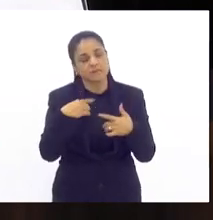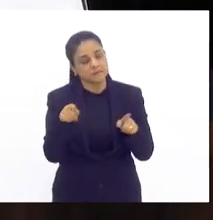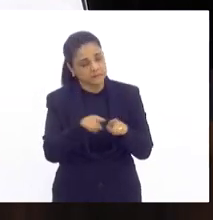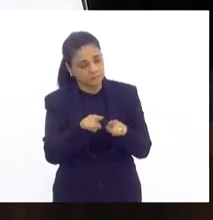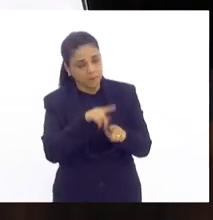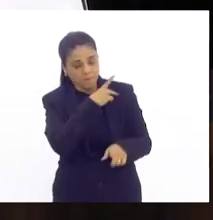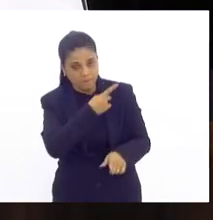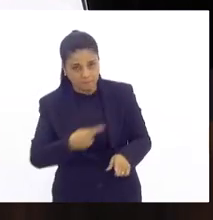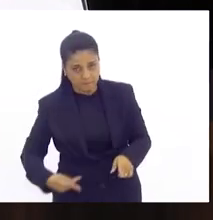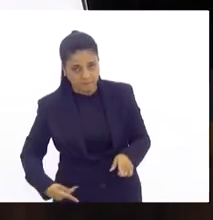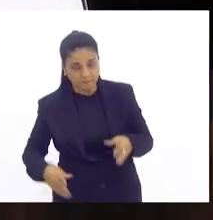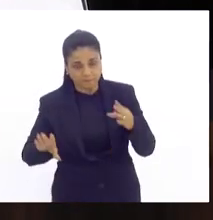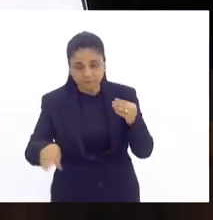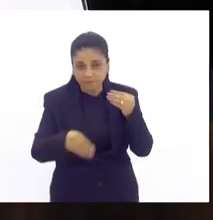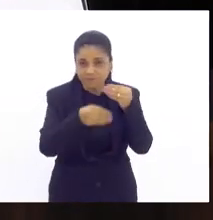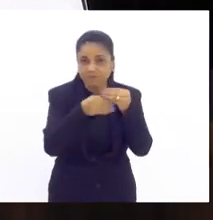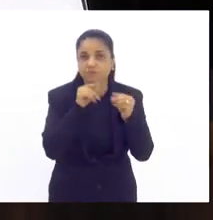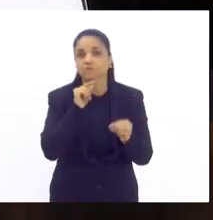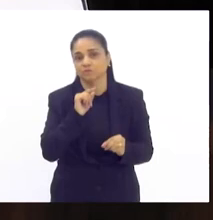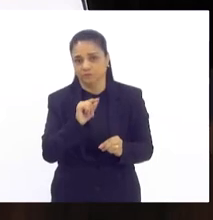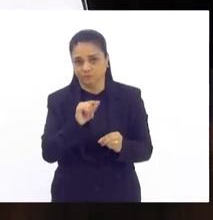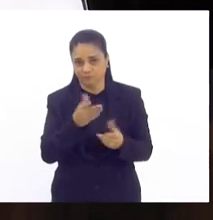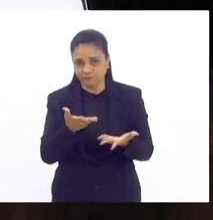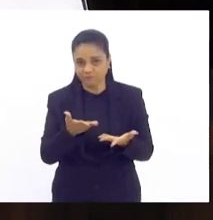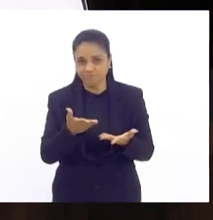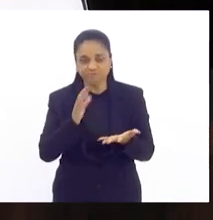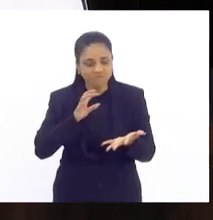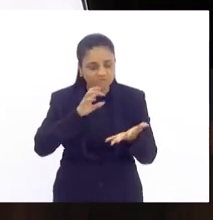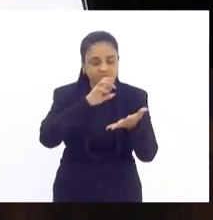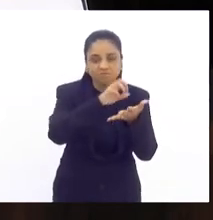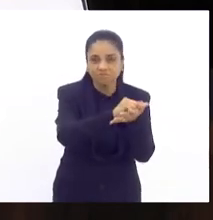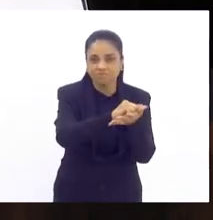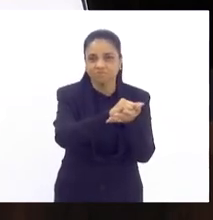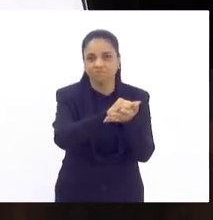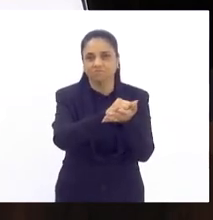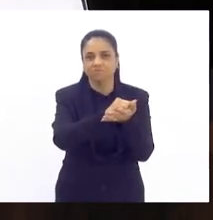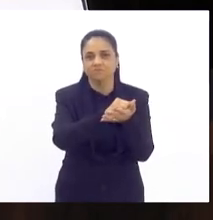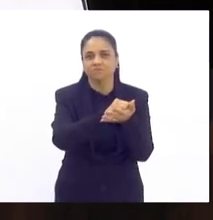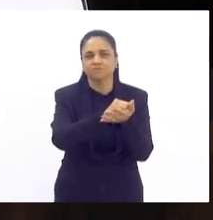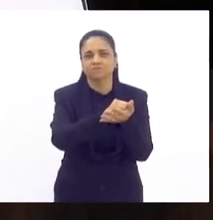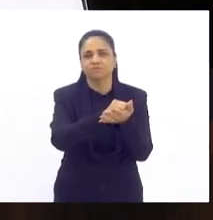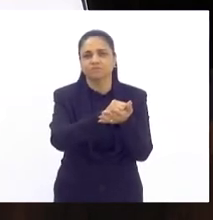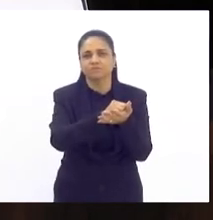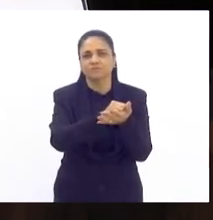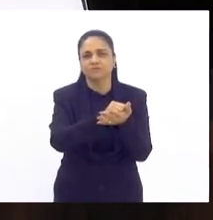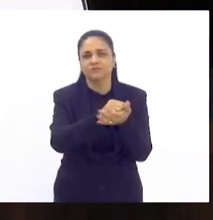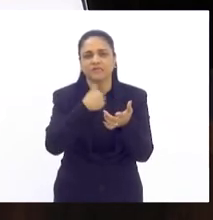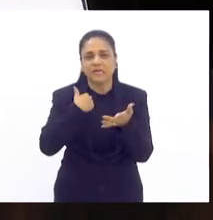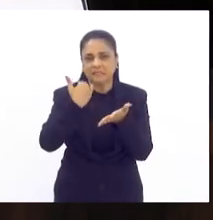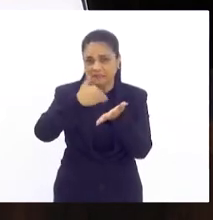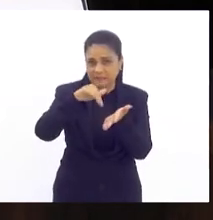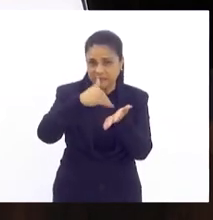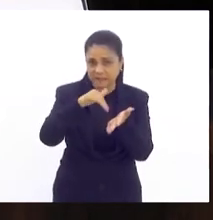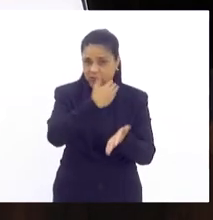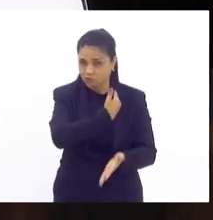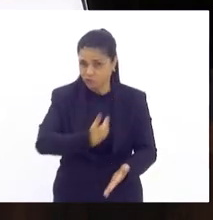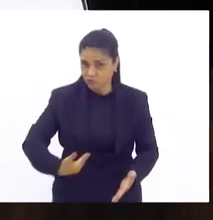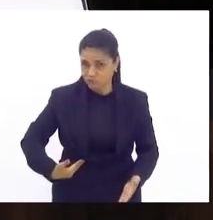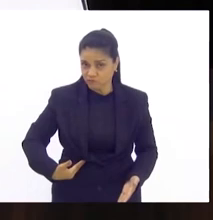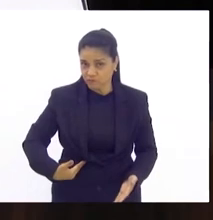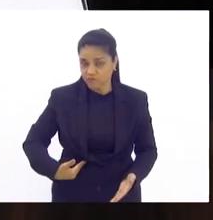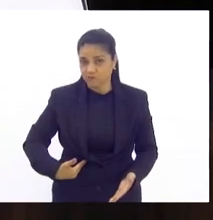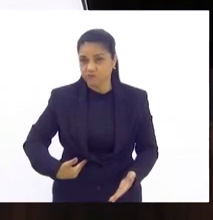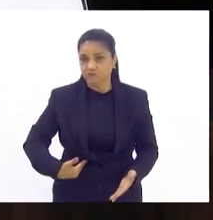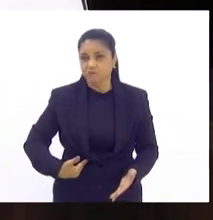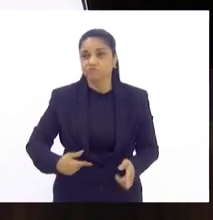proposição para ficar registrado, que é a época quando a gente, Secretaria de Governo, né, a